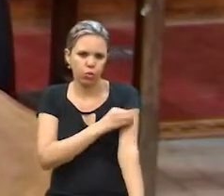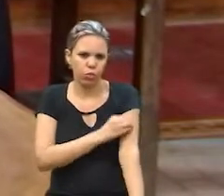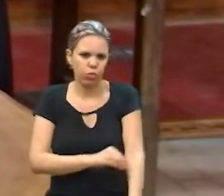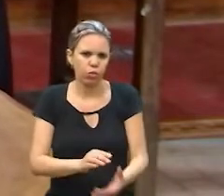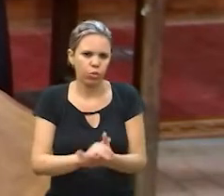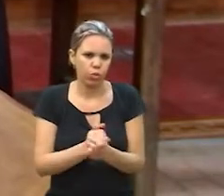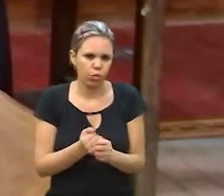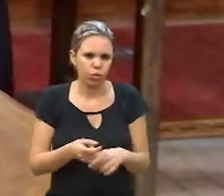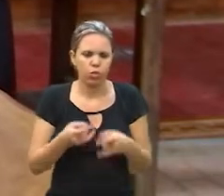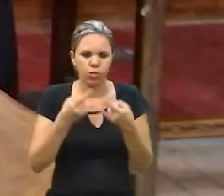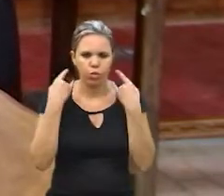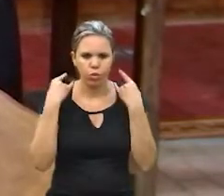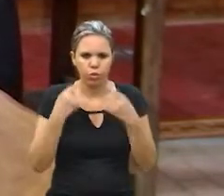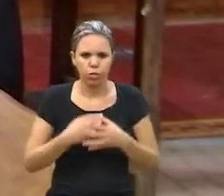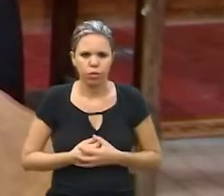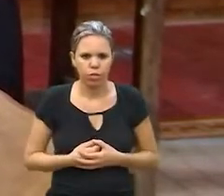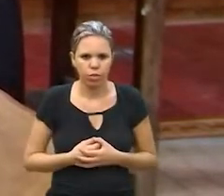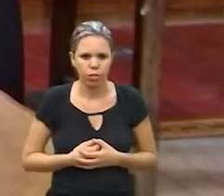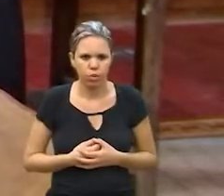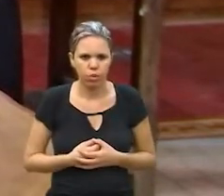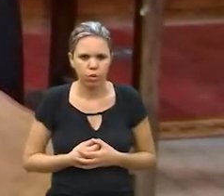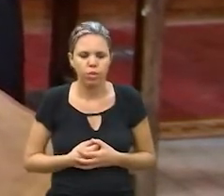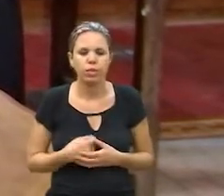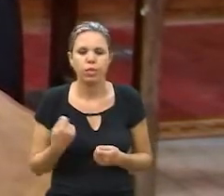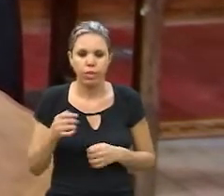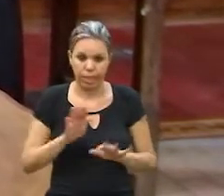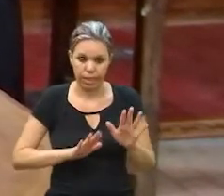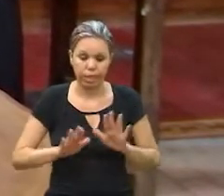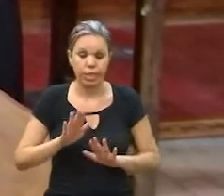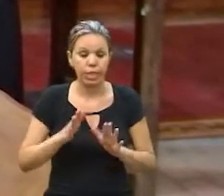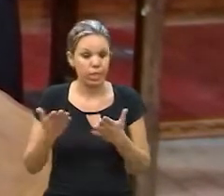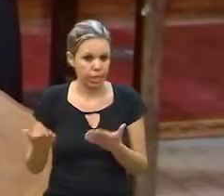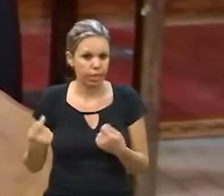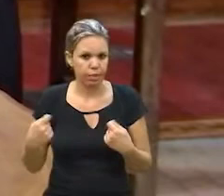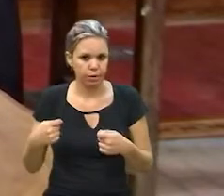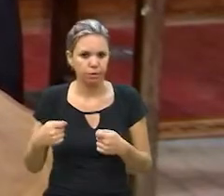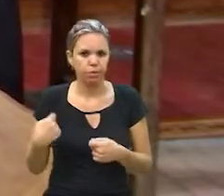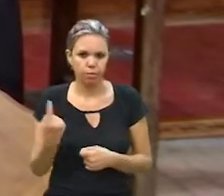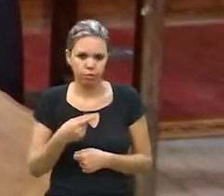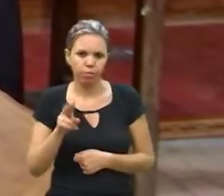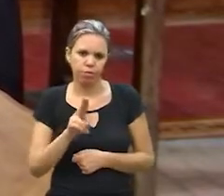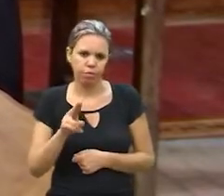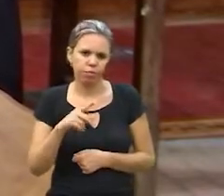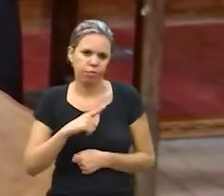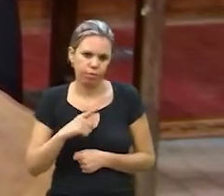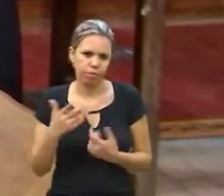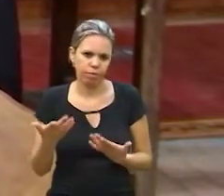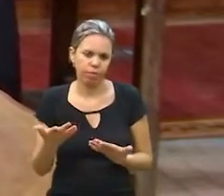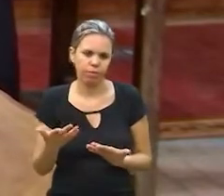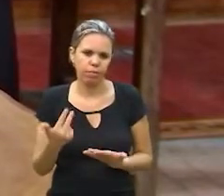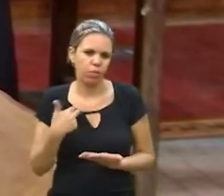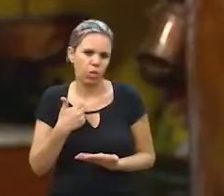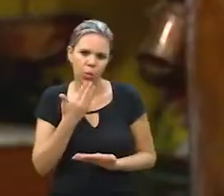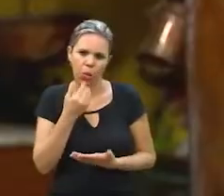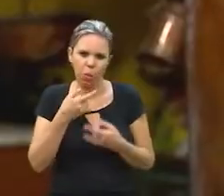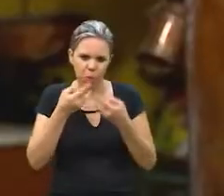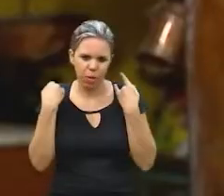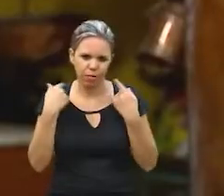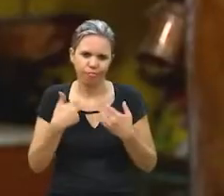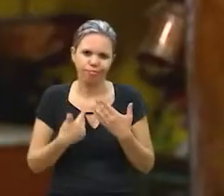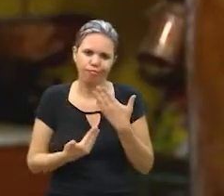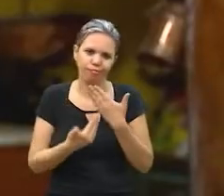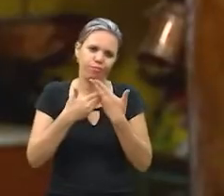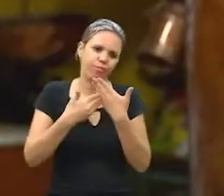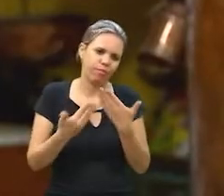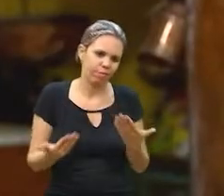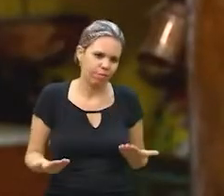gel, máscara, né? Tomamos todos os cuidados necessários. Mas não dá para experimentar com máscara,